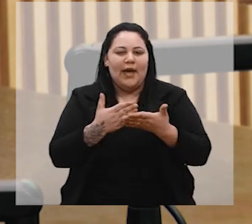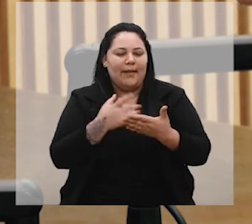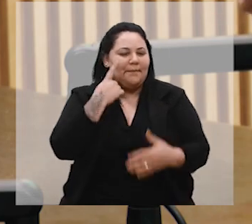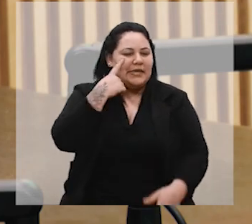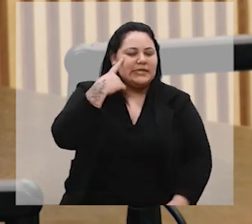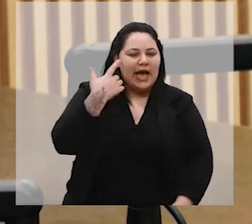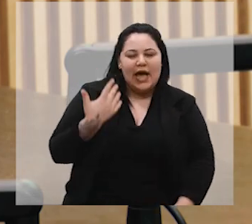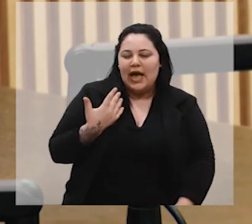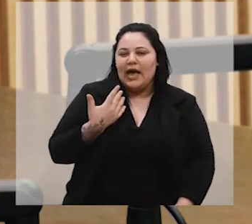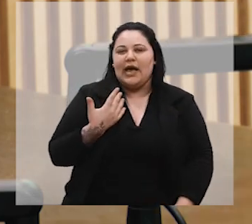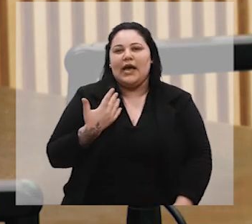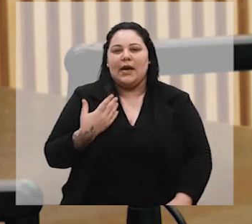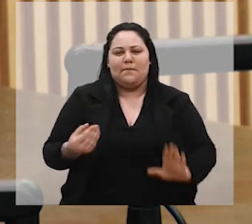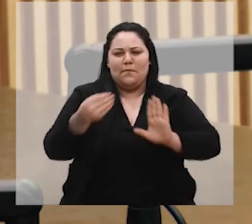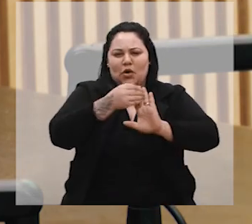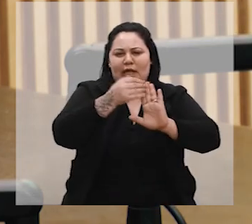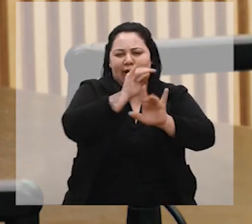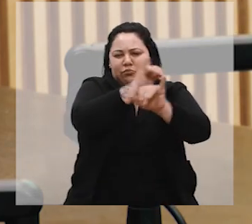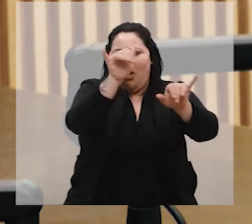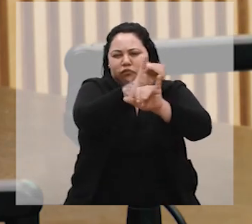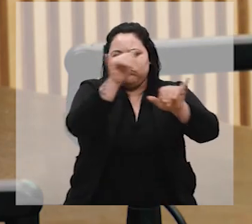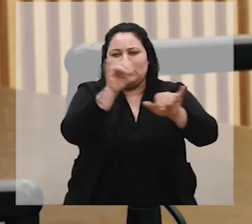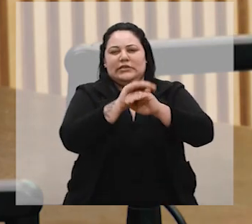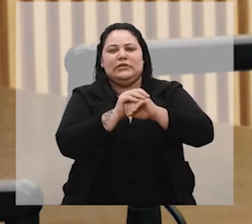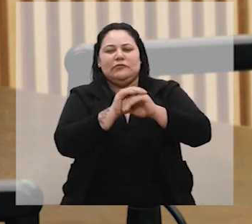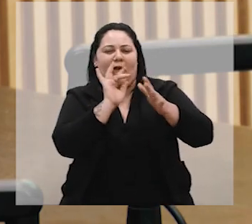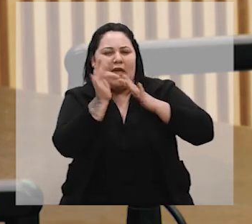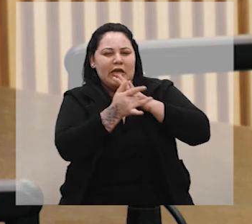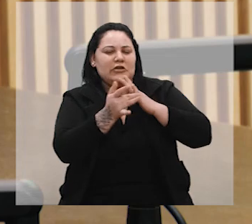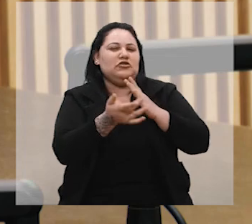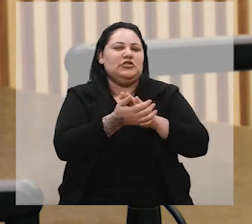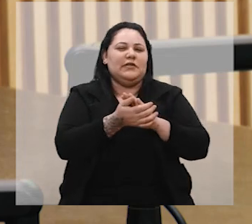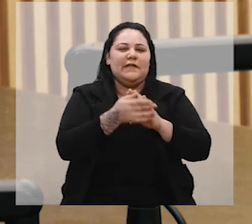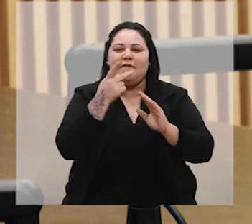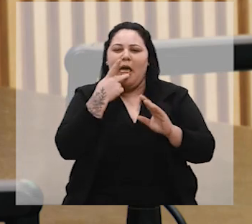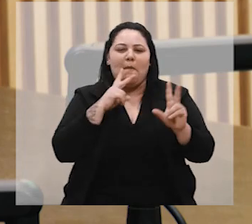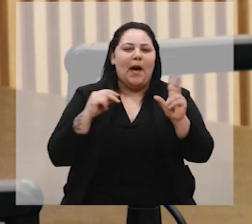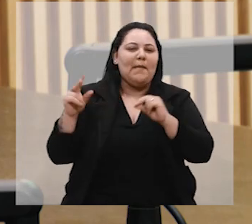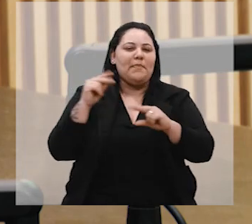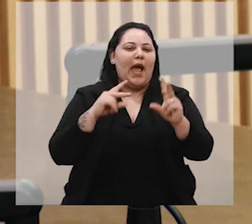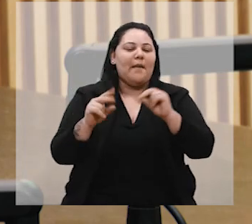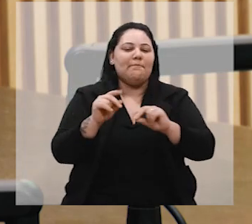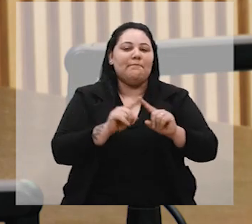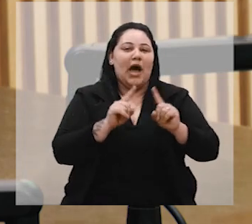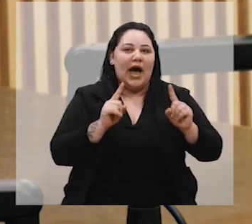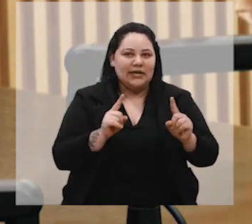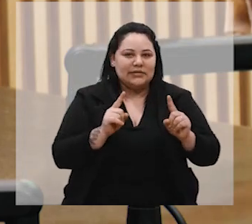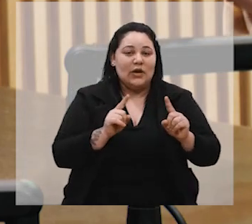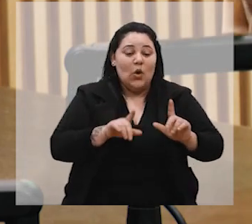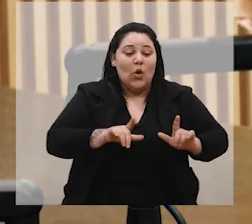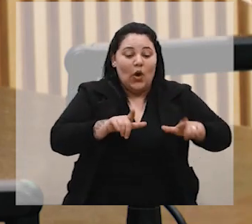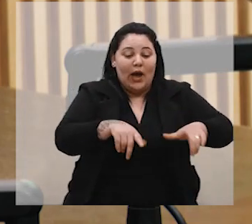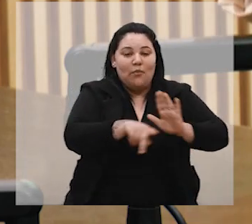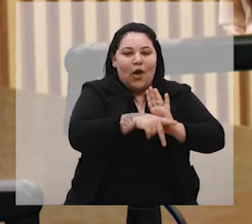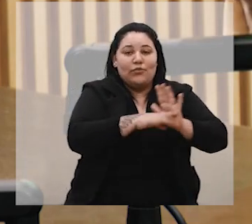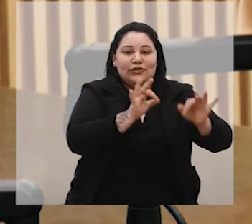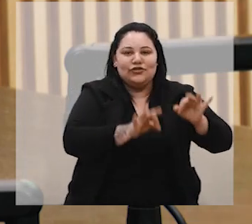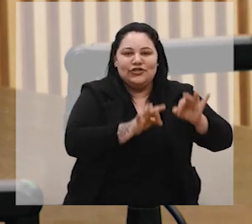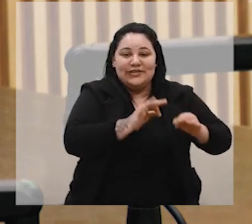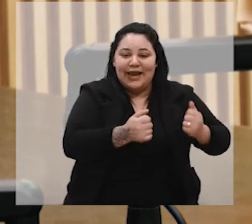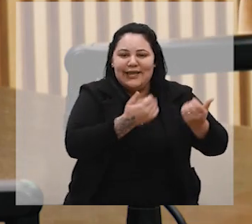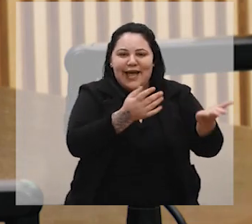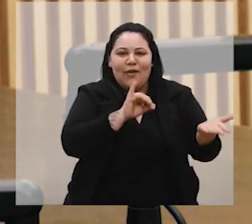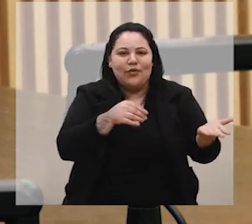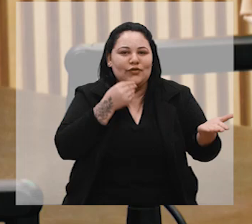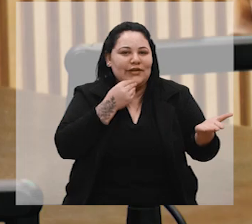né? Supor, colocar notícia na rede, gerar burburinho, mas assim, o Tribunal Superior Eleitoral tá ali, oportunizando.